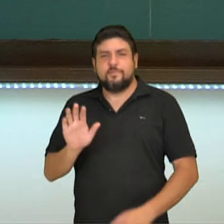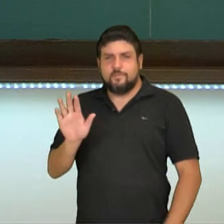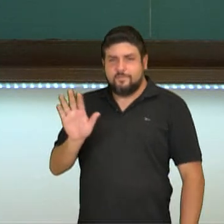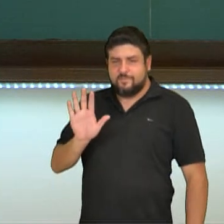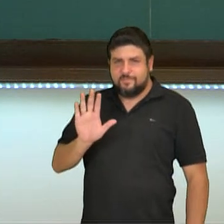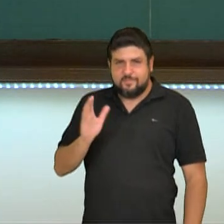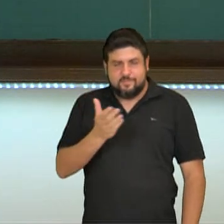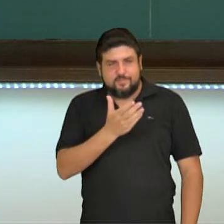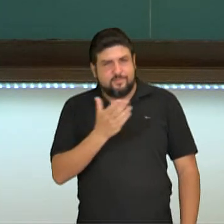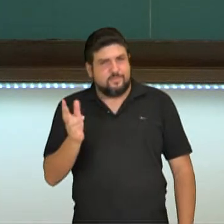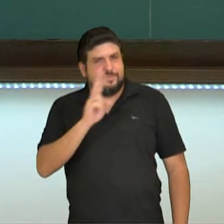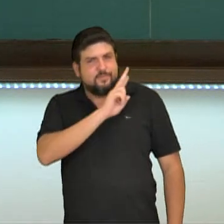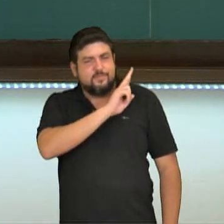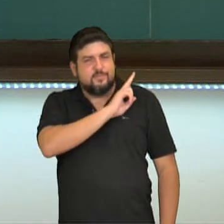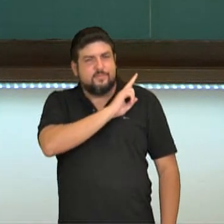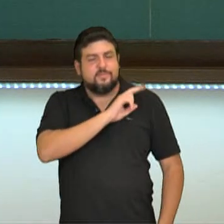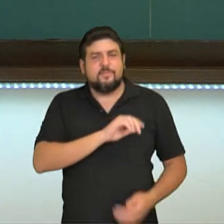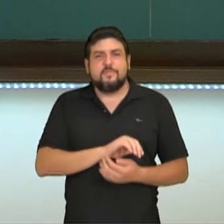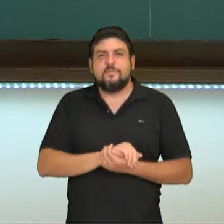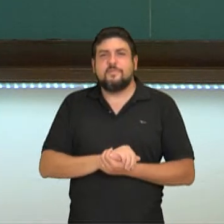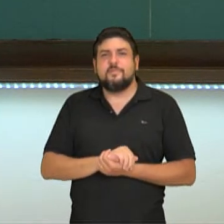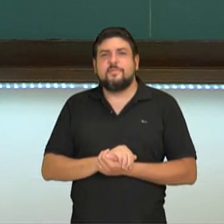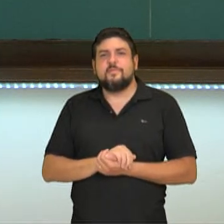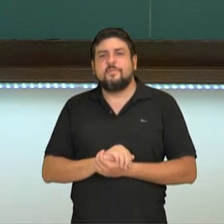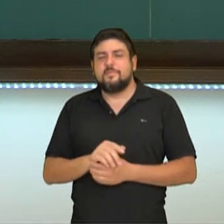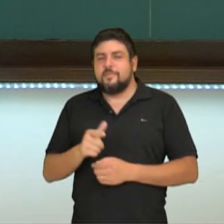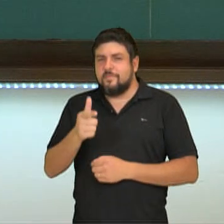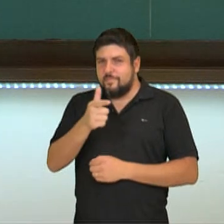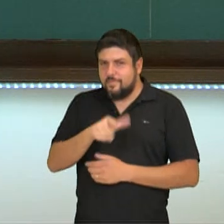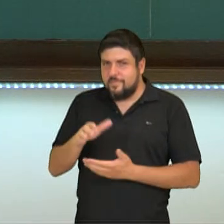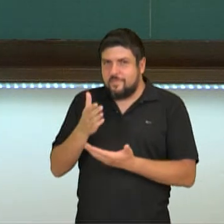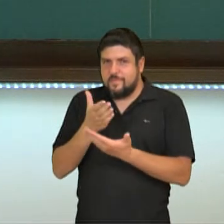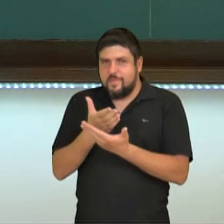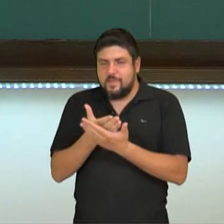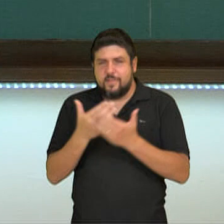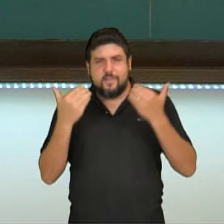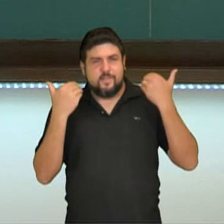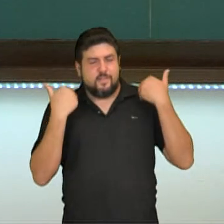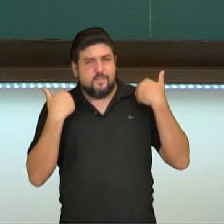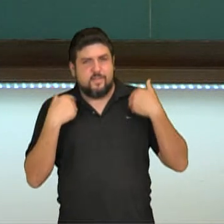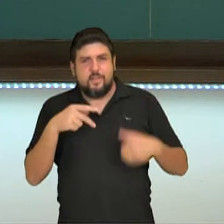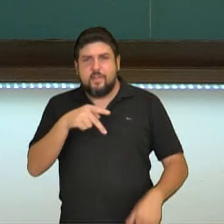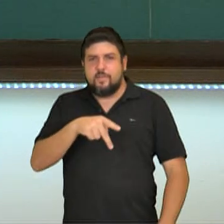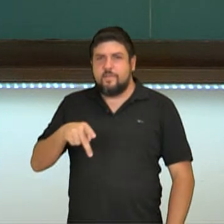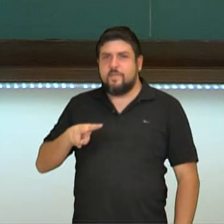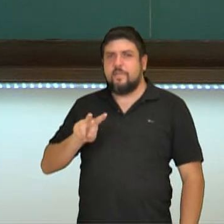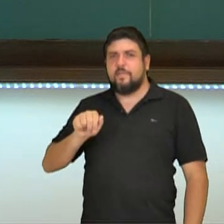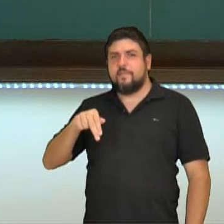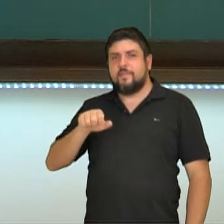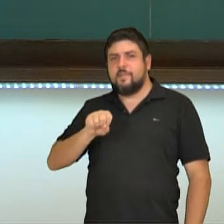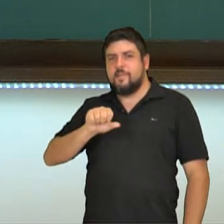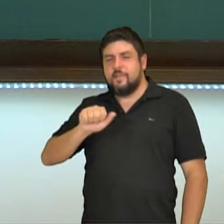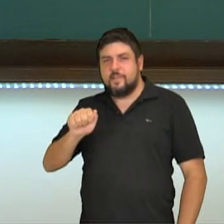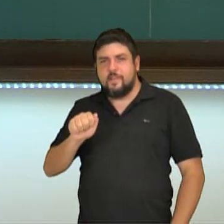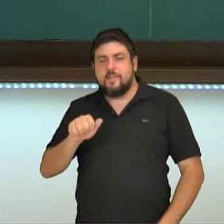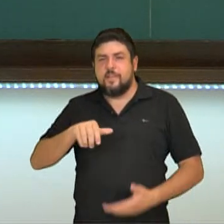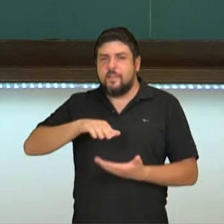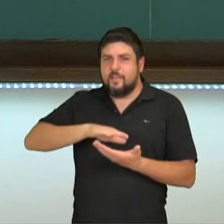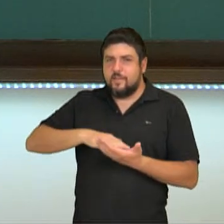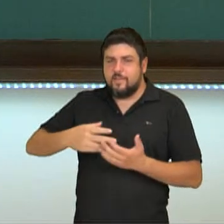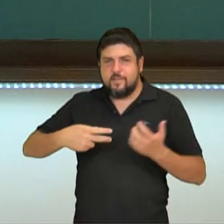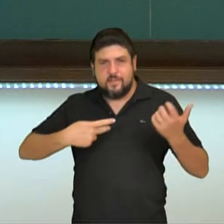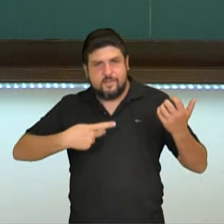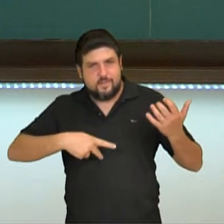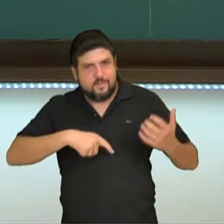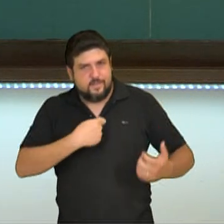Olá, estudantes da segunda série. Estamos aqui para mais uma aula de Educação Física, comigo, professora Vanessa, e com o nosso intérprete